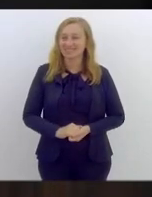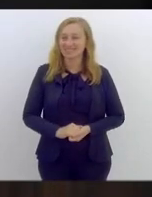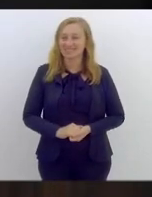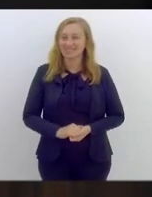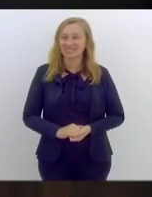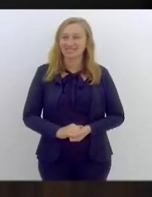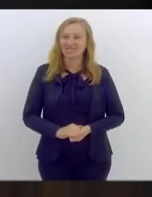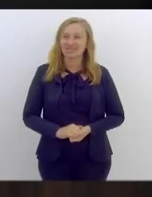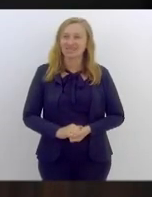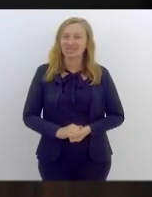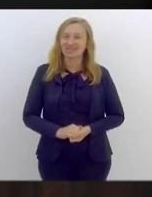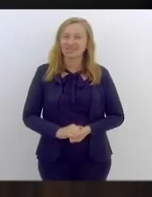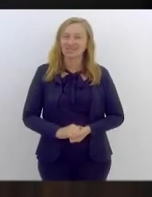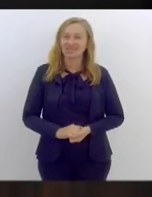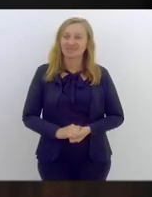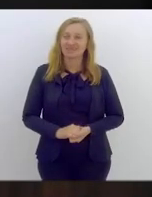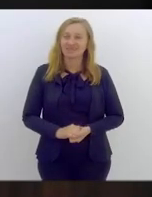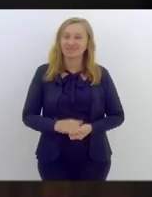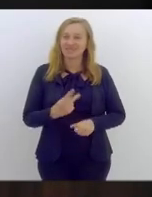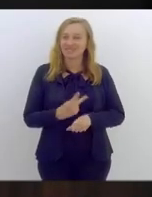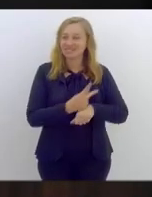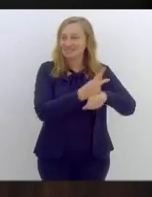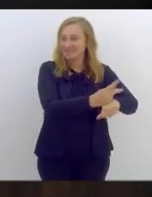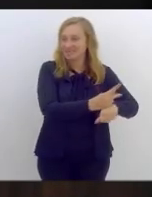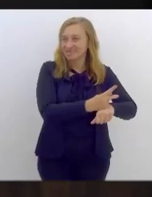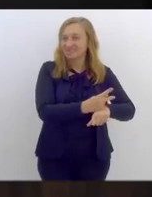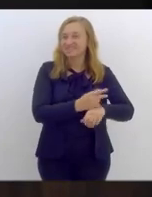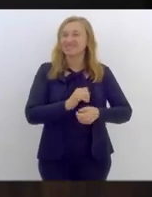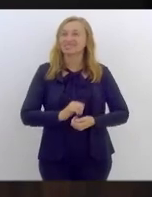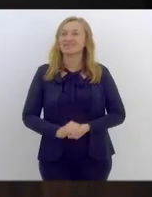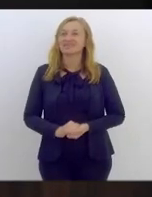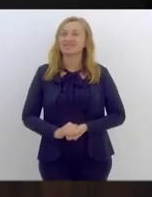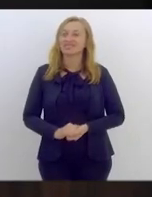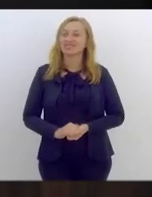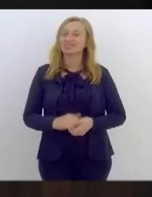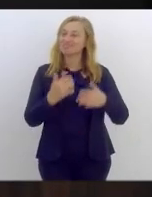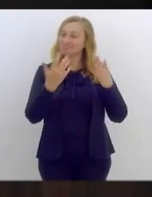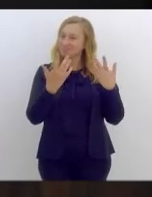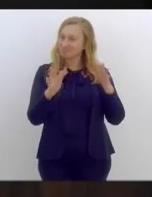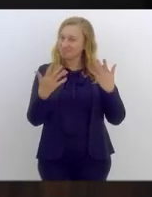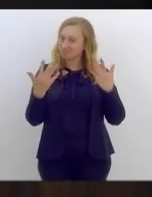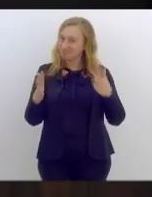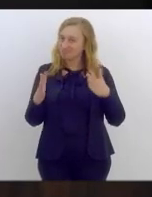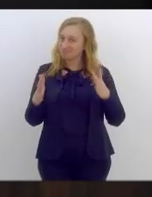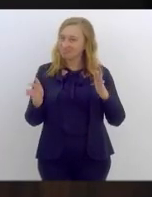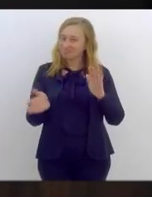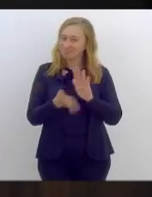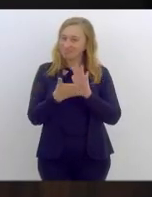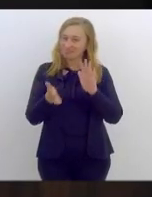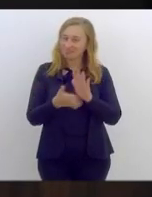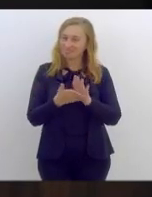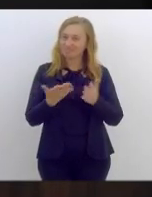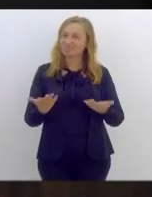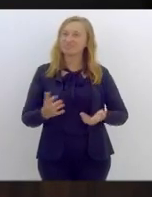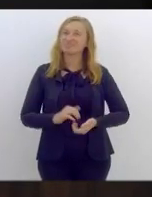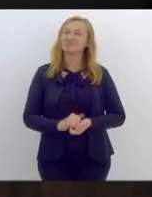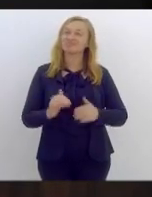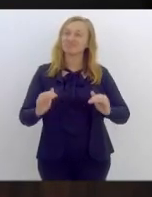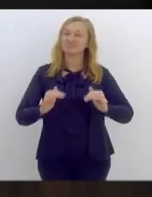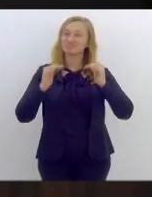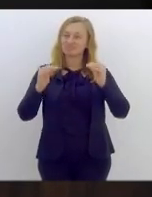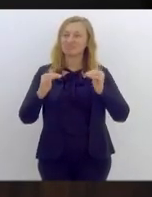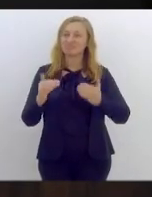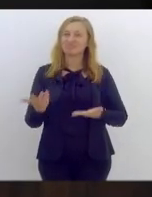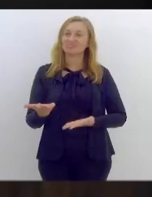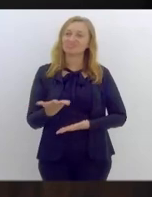Passo imediatamente a entrega das moções de aplausos, louvor e congratulações à